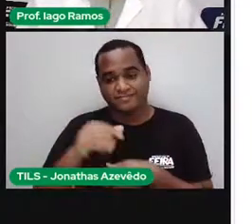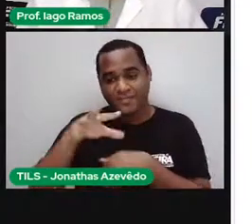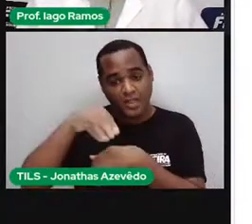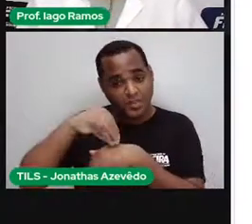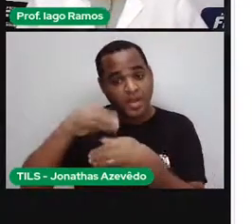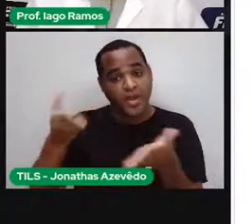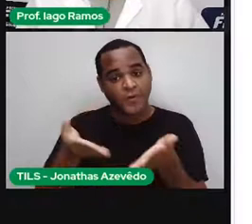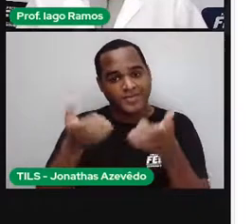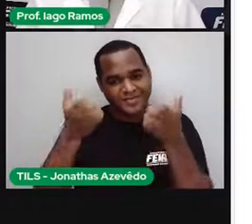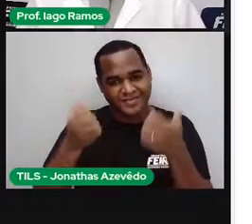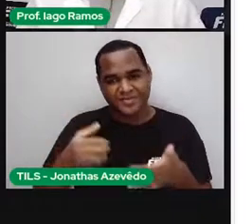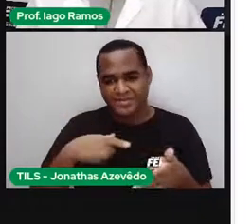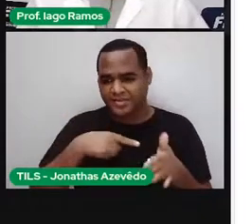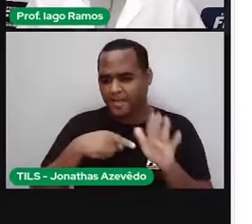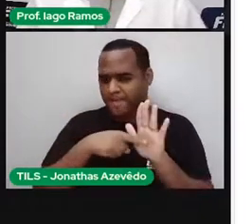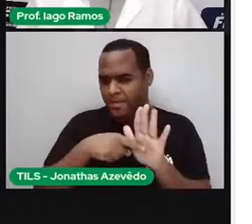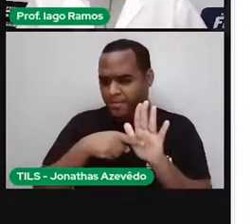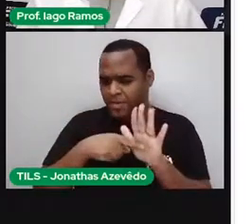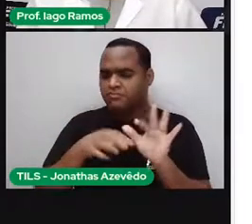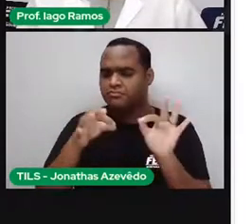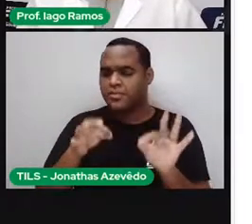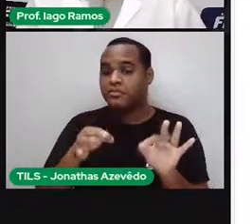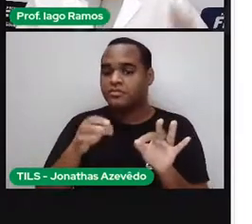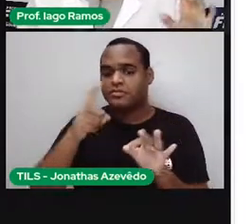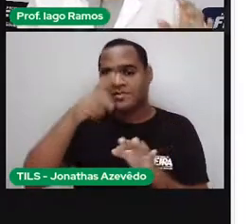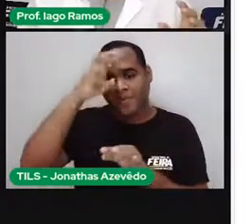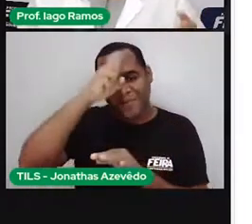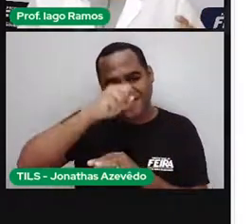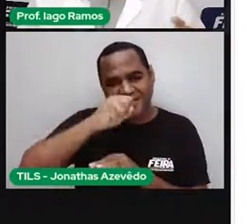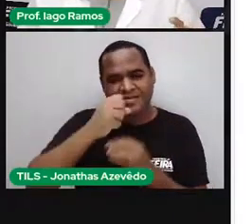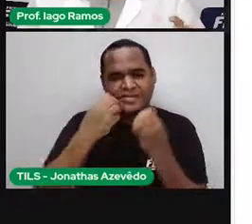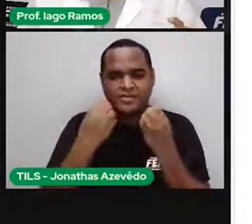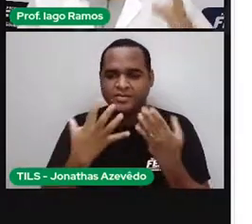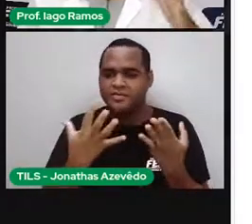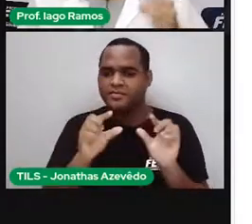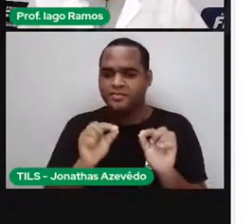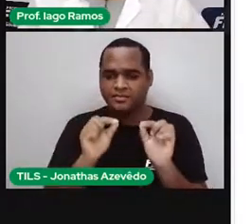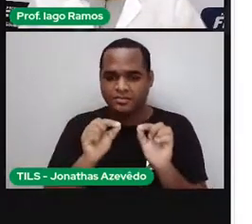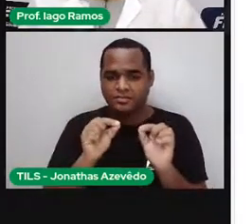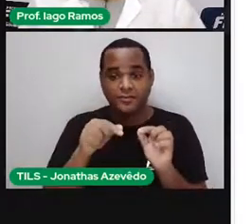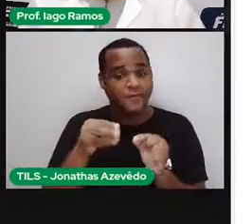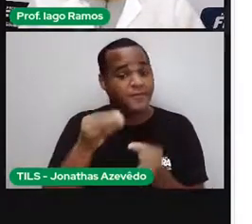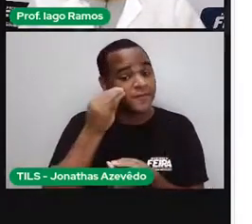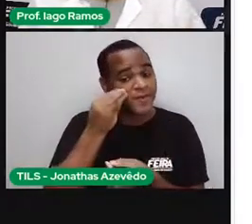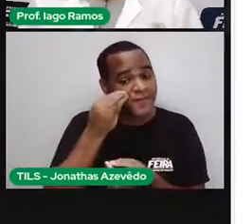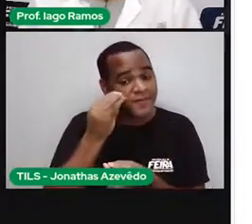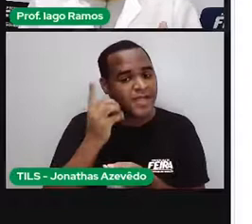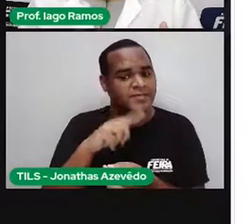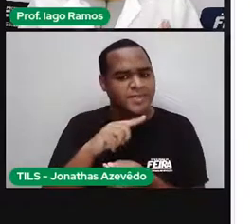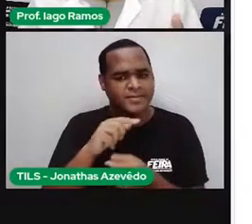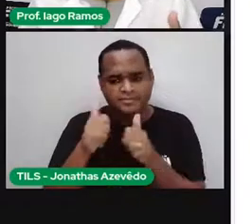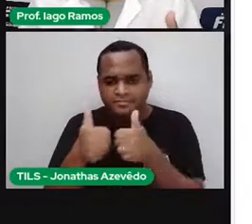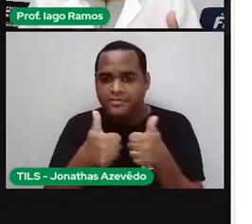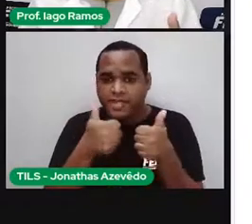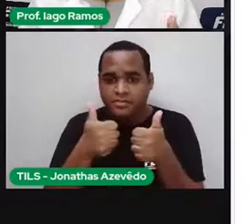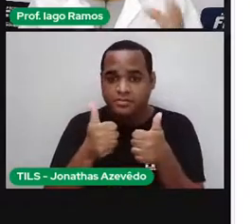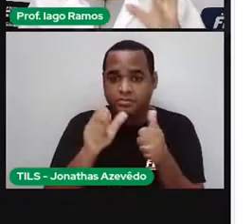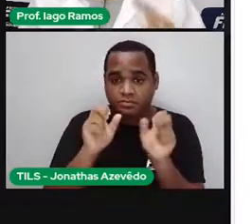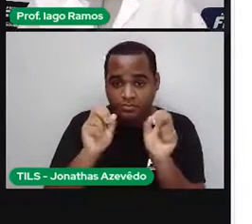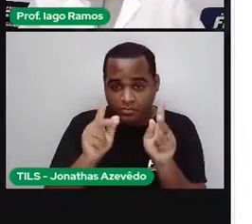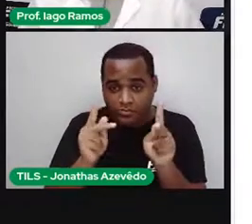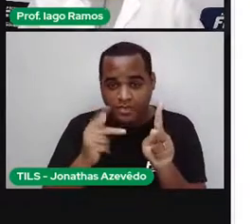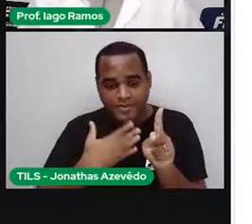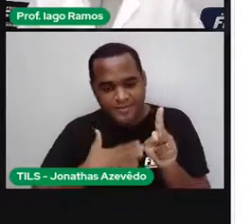nessa aula aqui bora tentar aprender desse jeito Vamos tentar pelo menos vão Ei tranquilo a